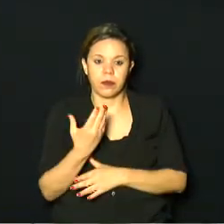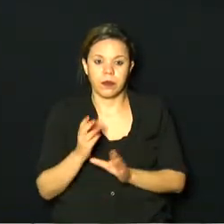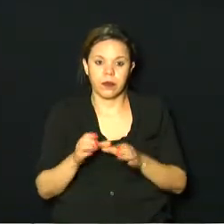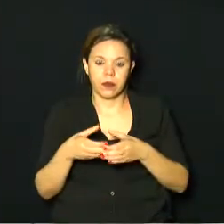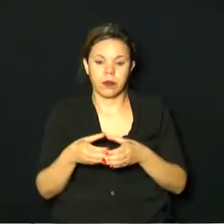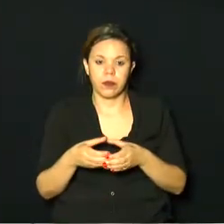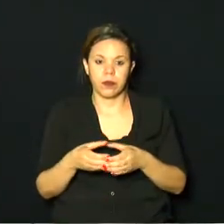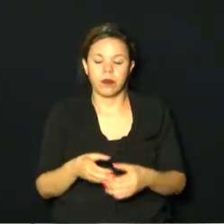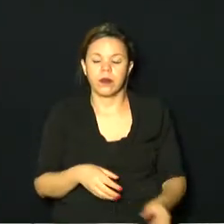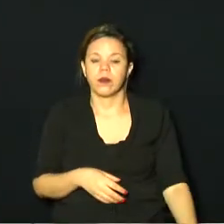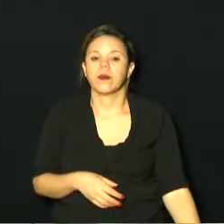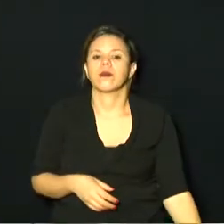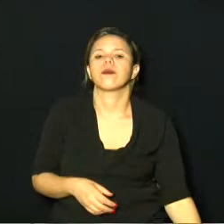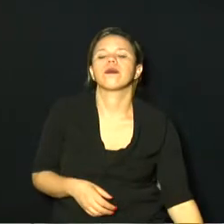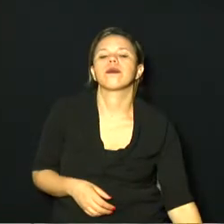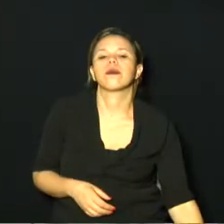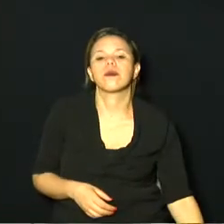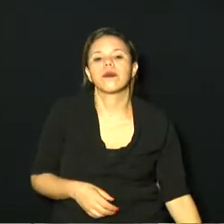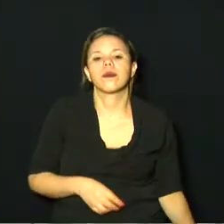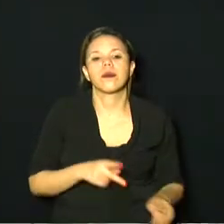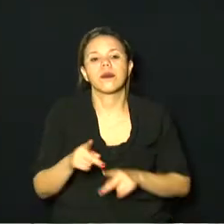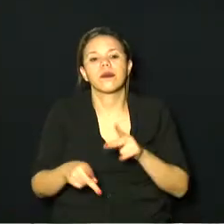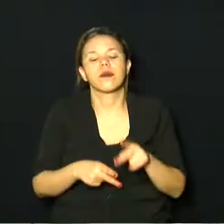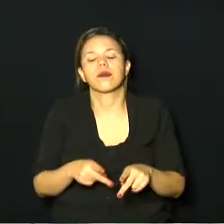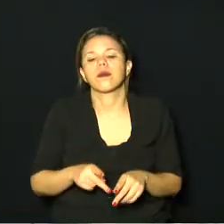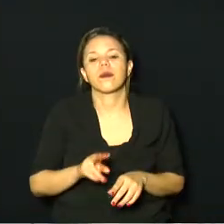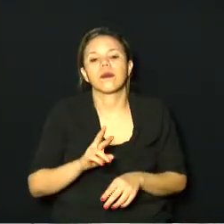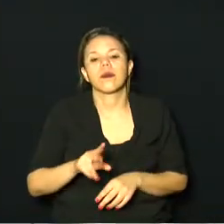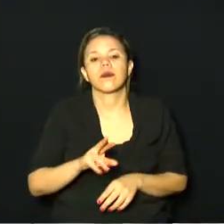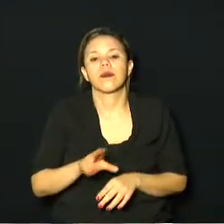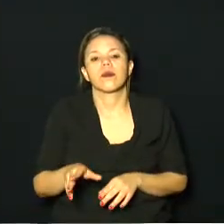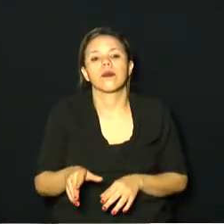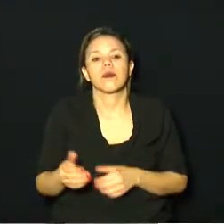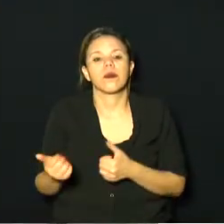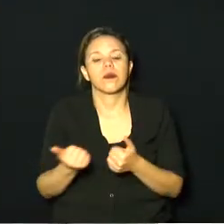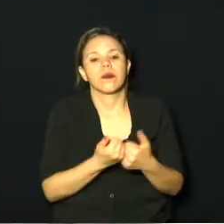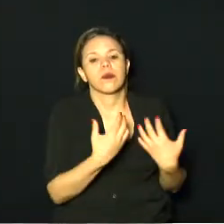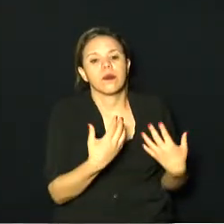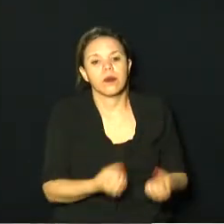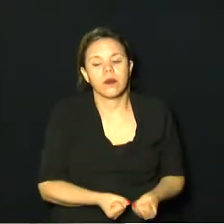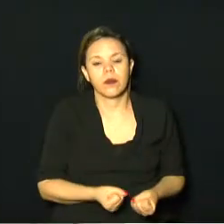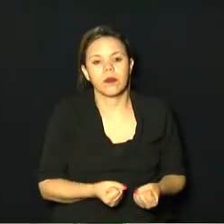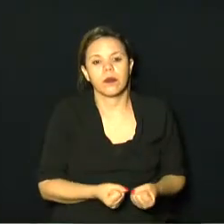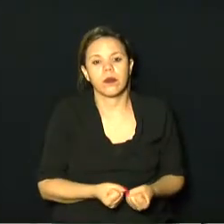de anti-ocupação. Ele criou um grupo para não aceitar a